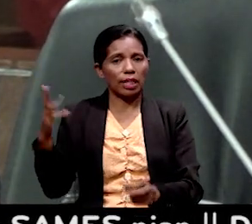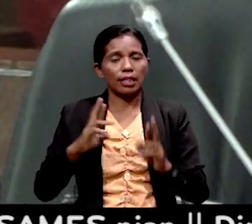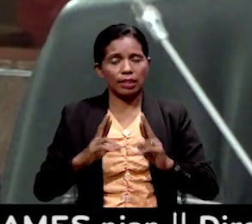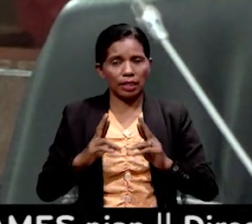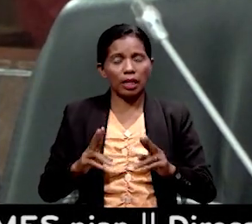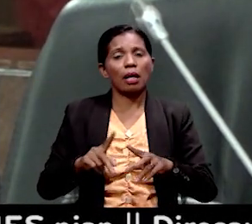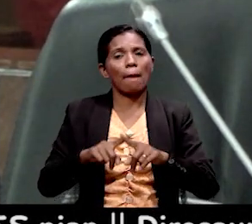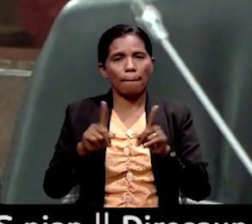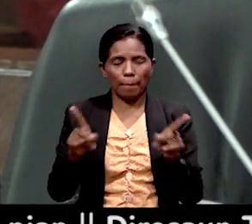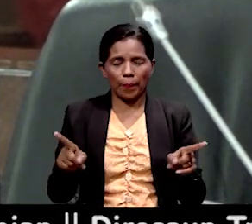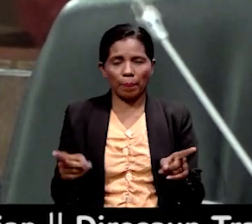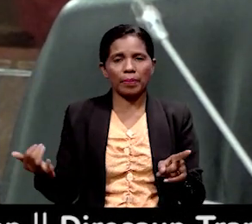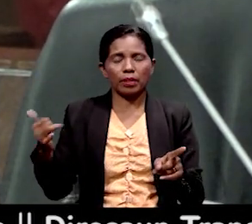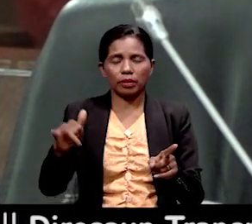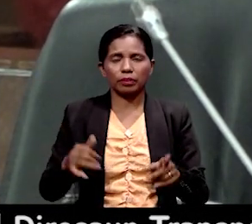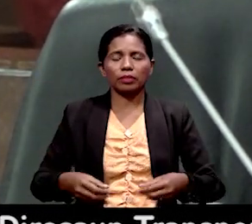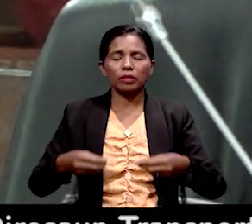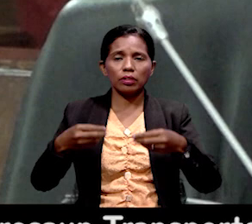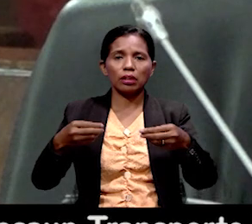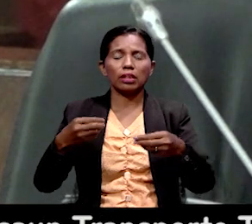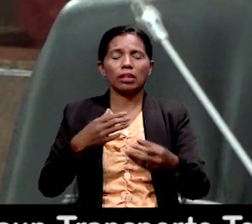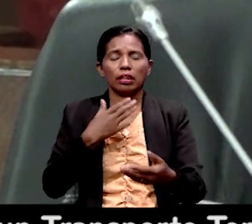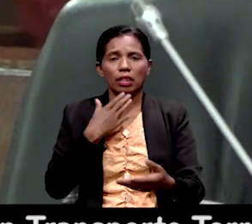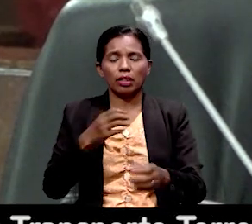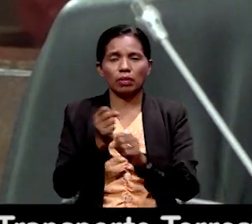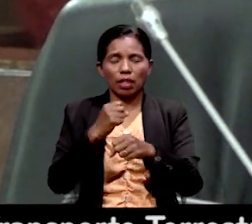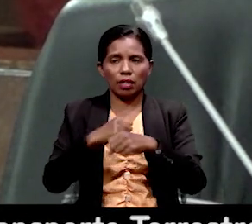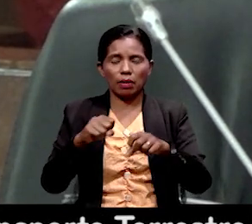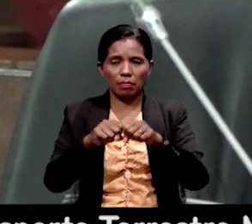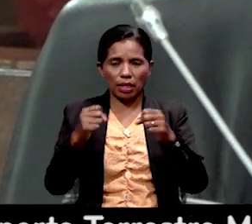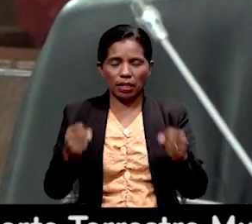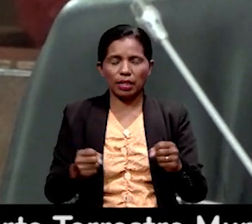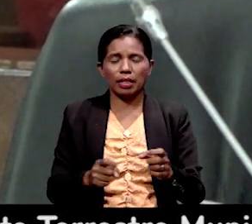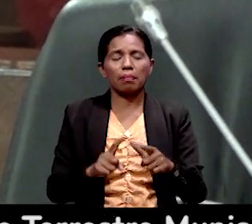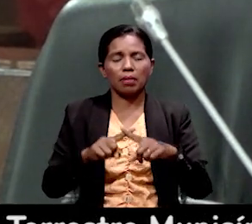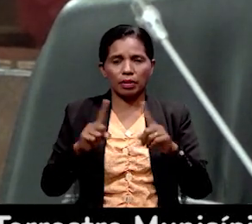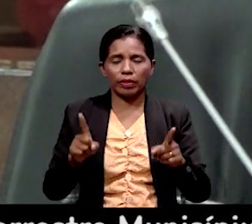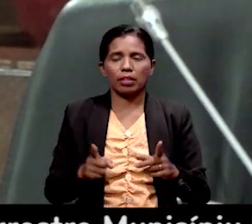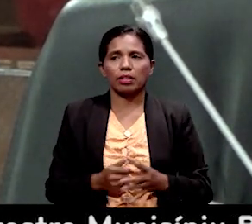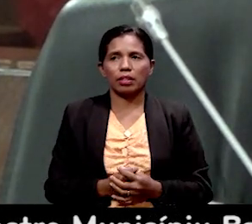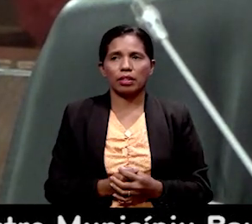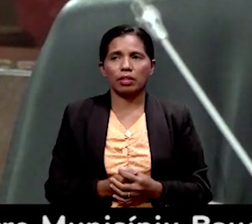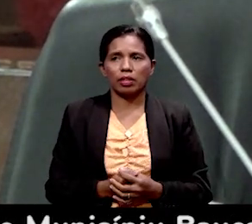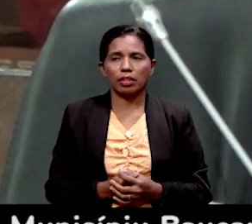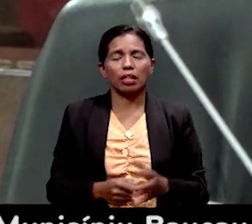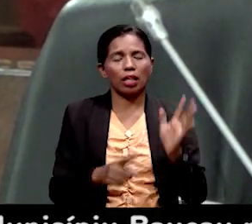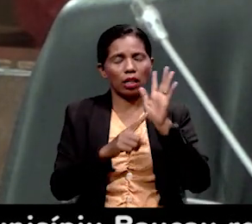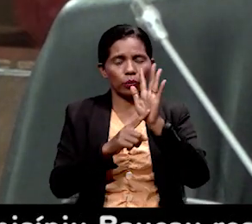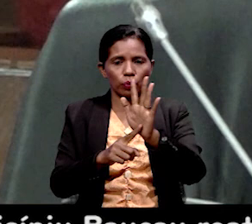vê nini efeito que a tu estraga é uma característica uma laia, mas vê nini eficácia nem